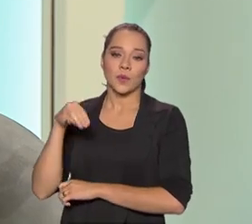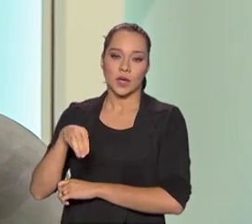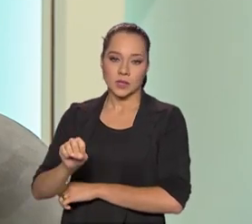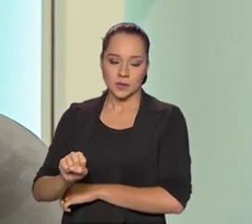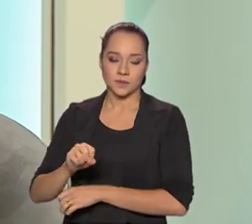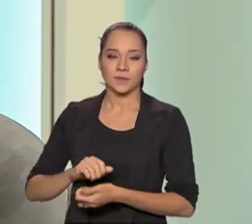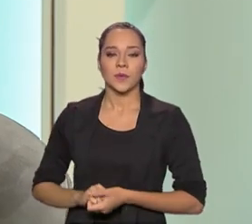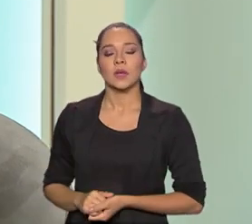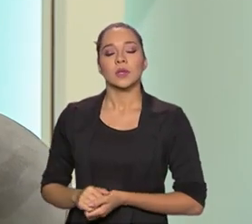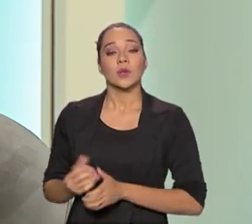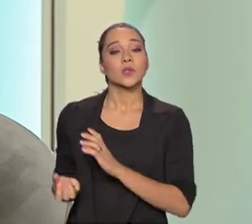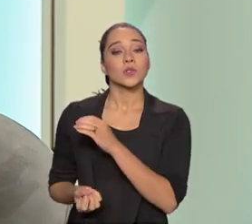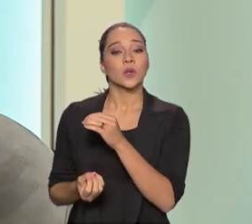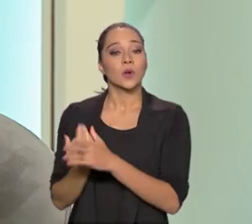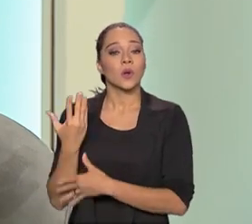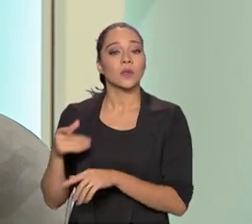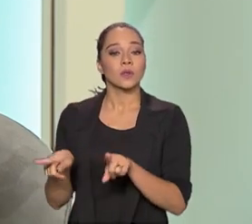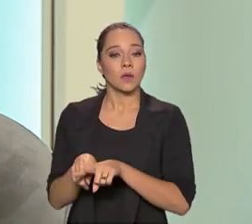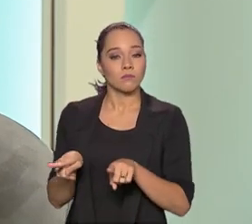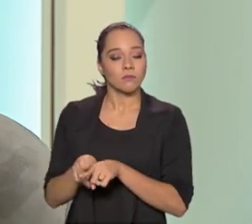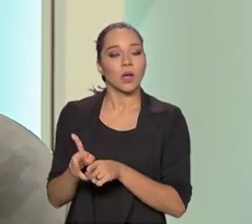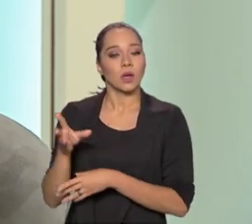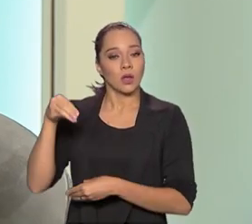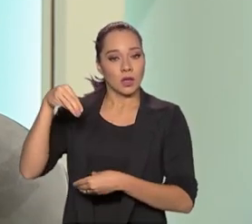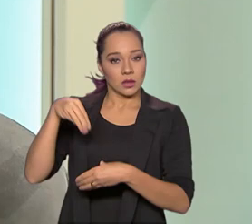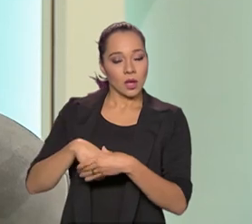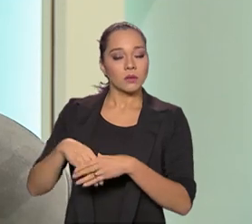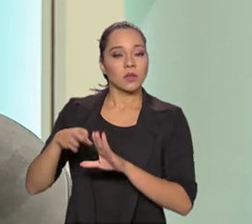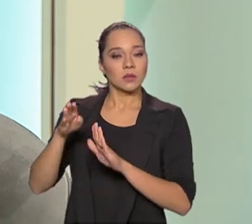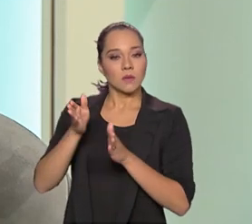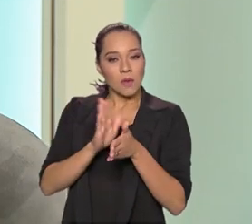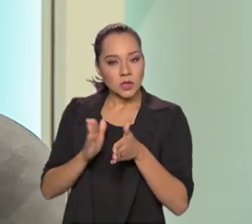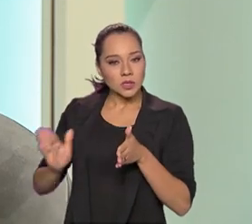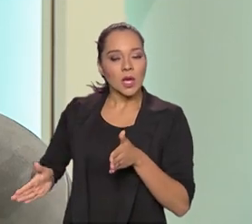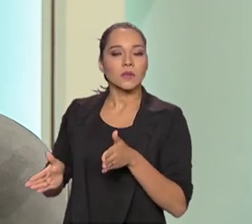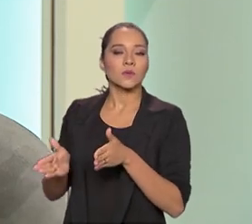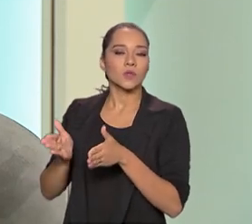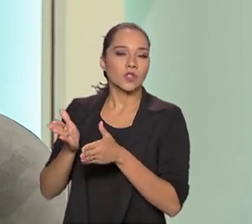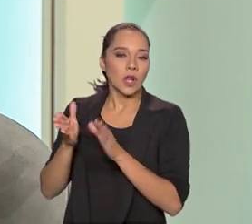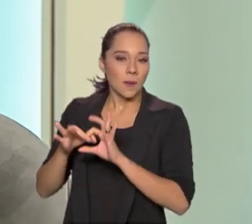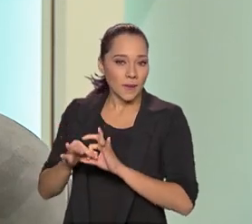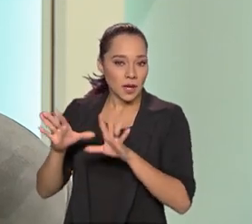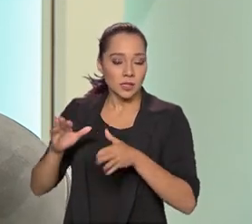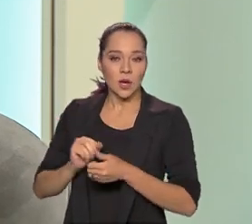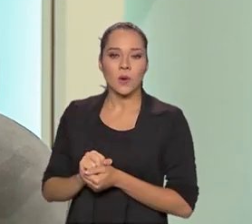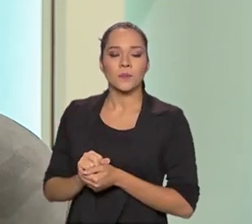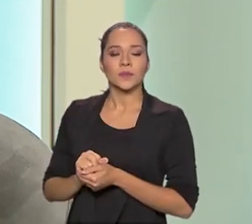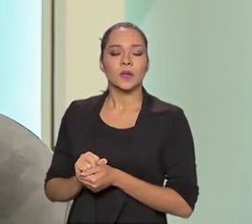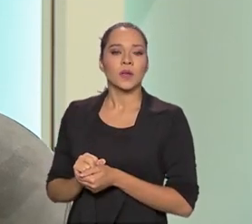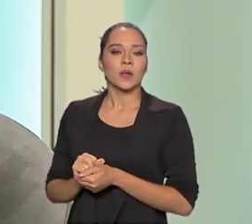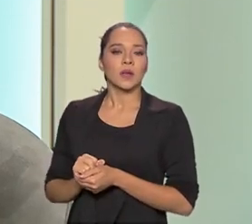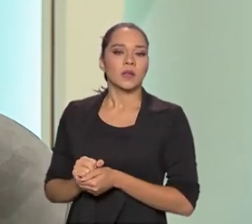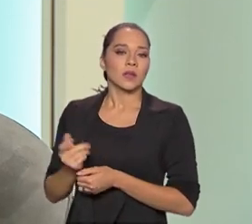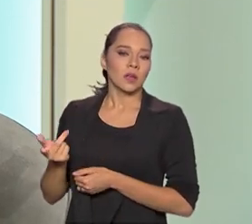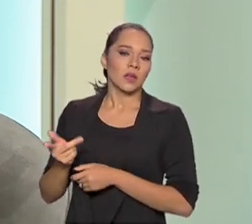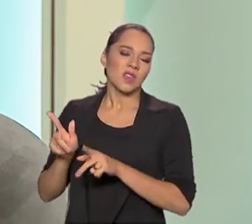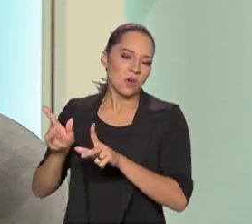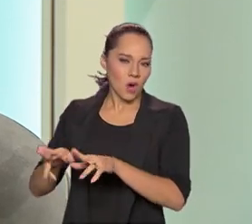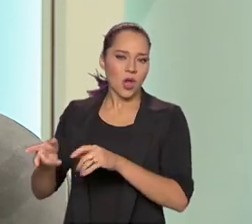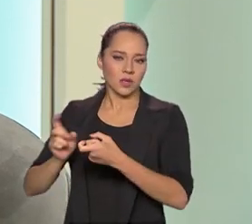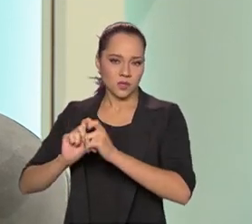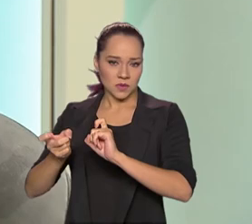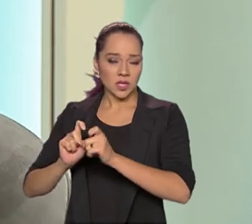Criamos, inclusive, dentro desse processo de automação, de igual modo que na